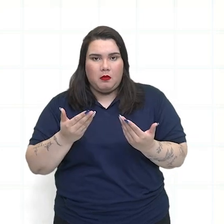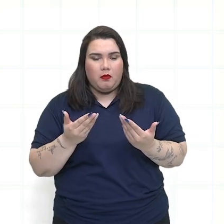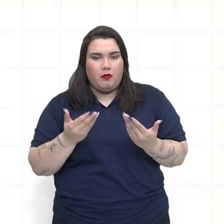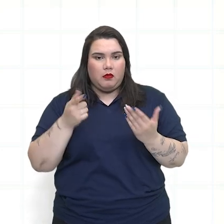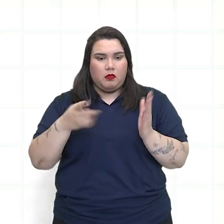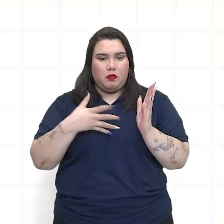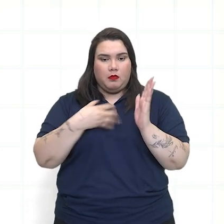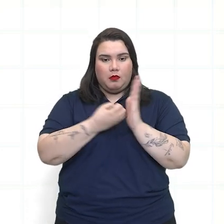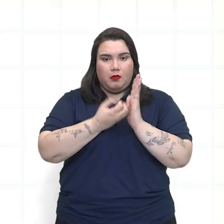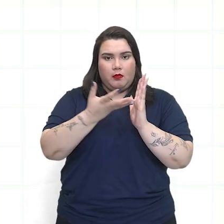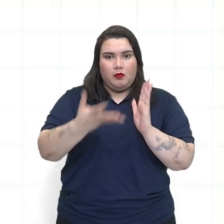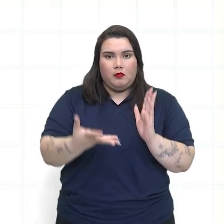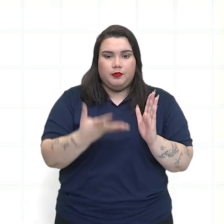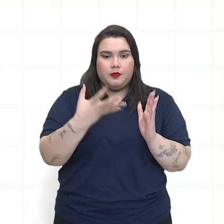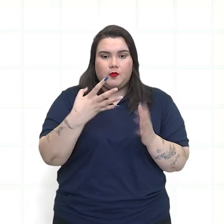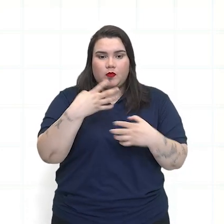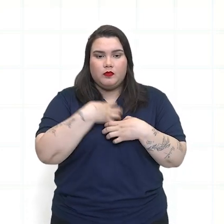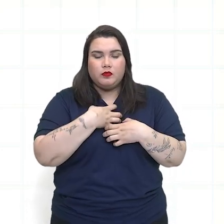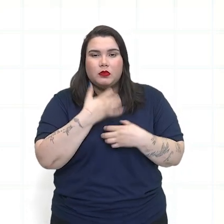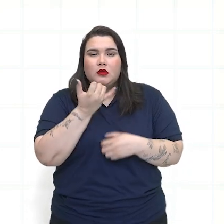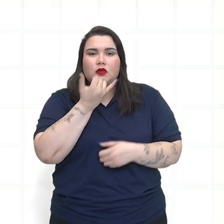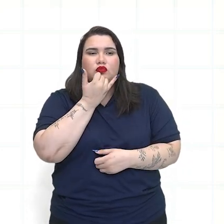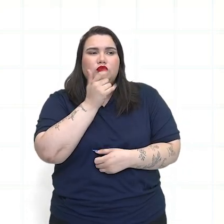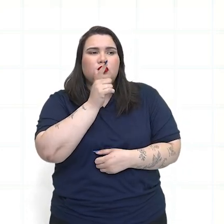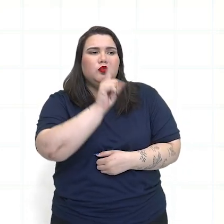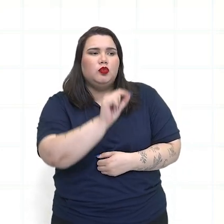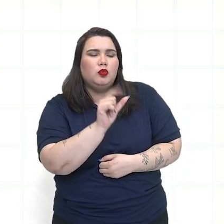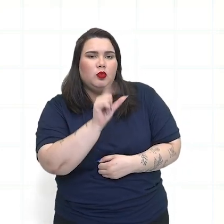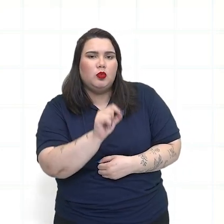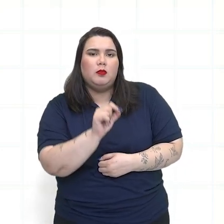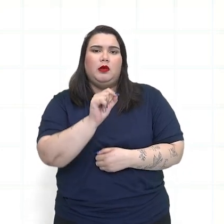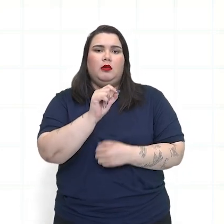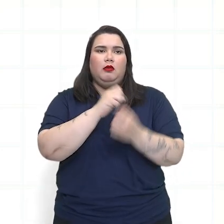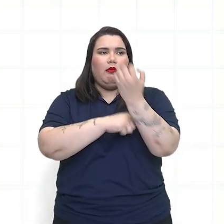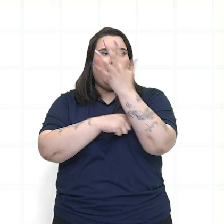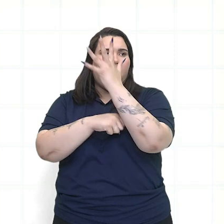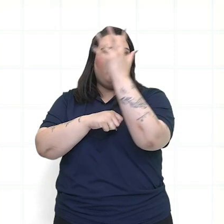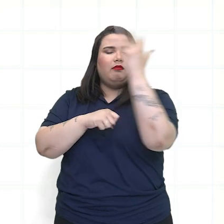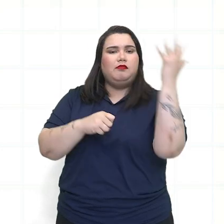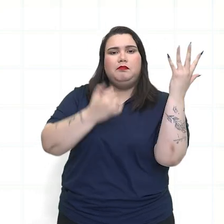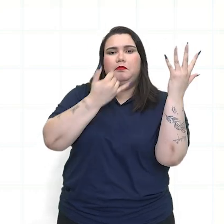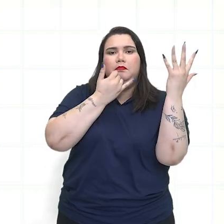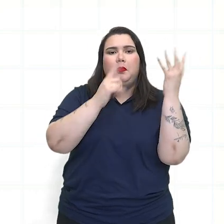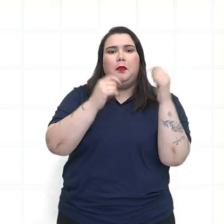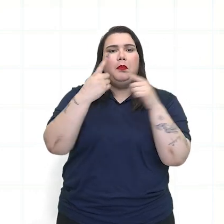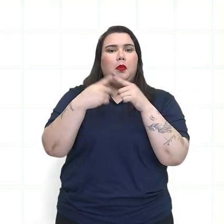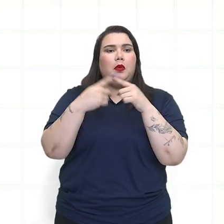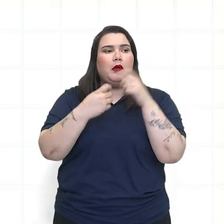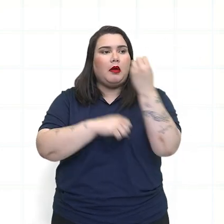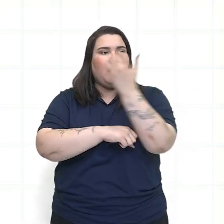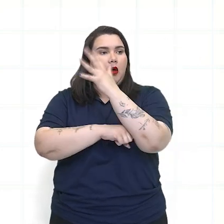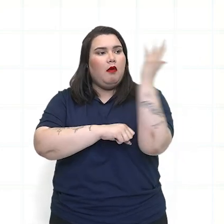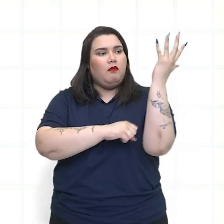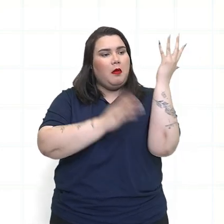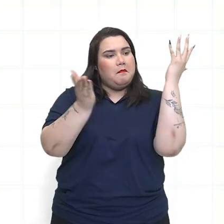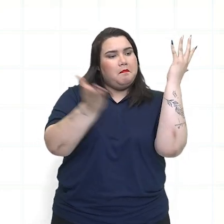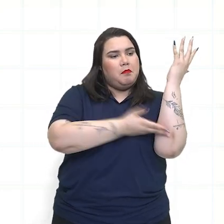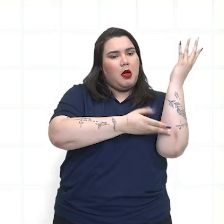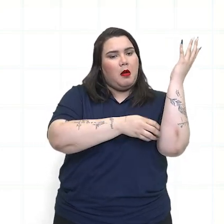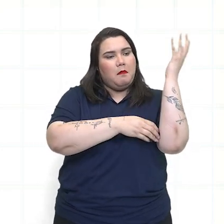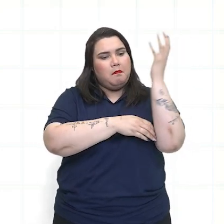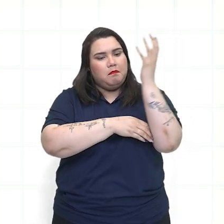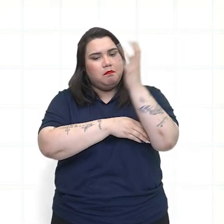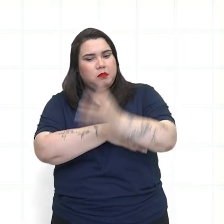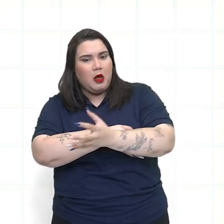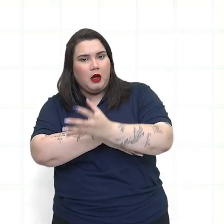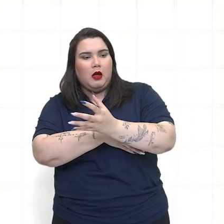falando no poema, ele diz que já pede perdão, né? Então ele se sente culpado por contribuir para que